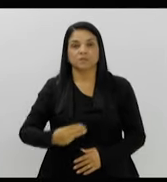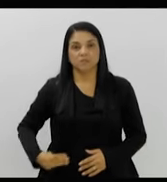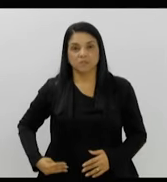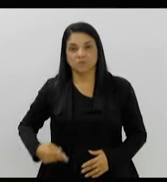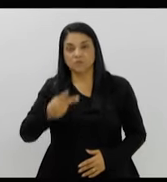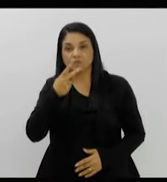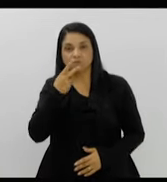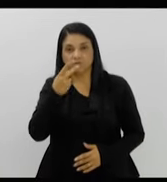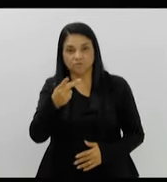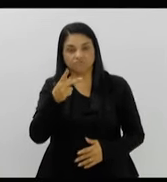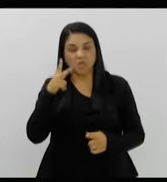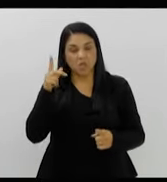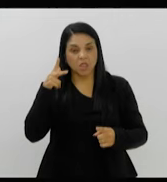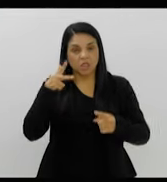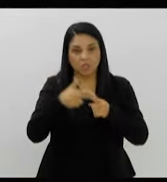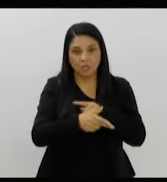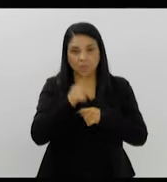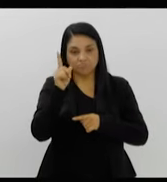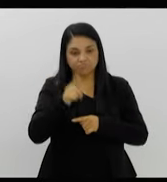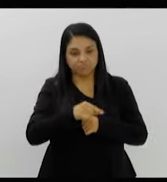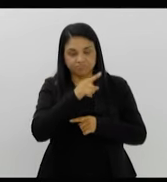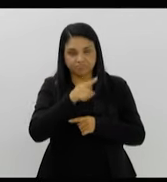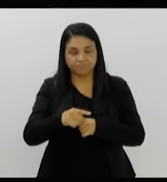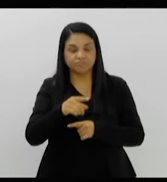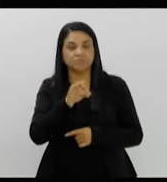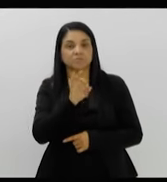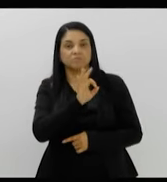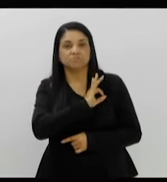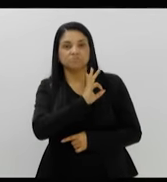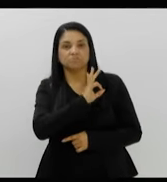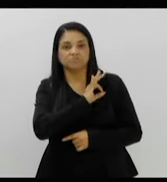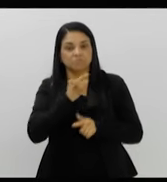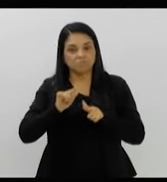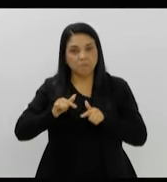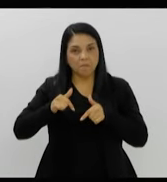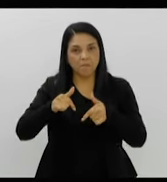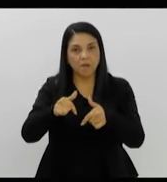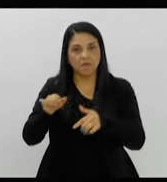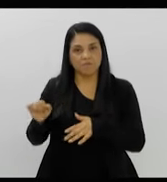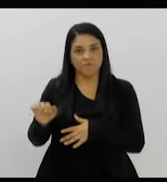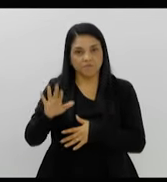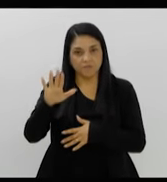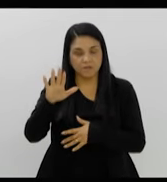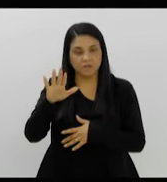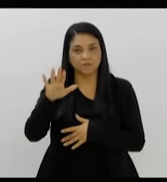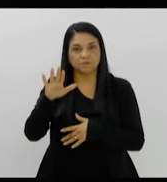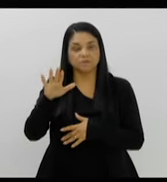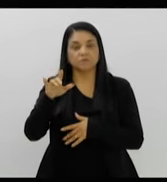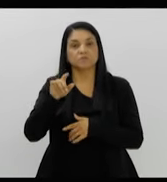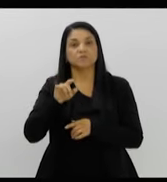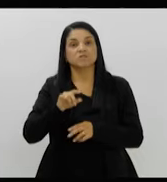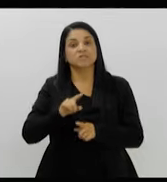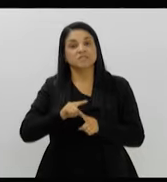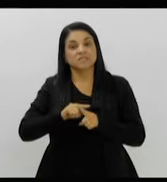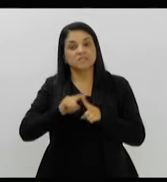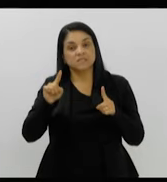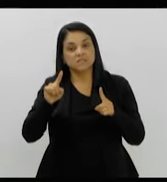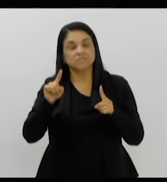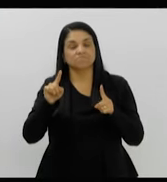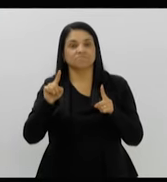interrompidas as operações policiais Estado do Rio de Janeiro salvo nos casos